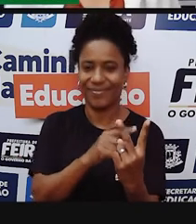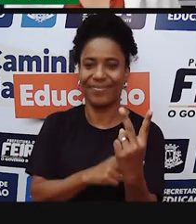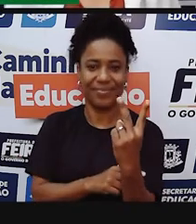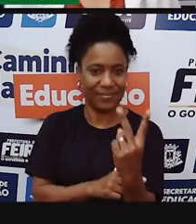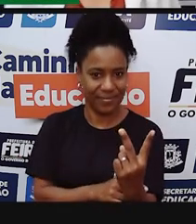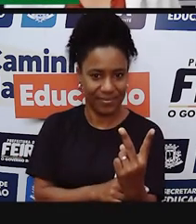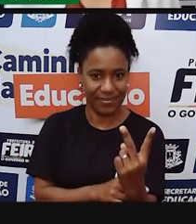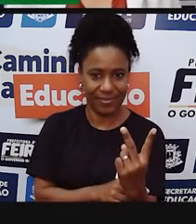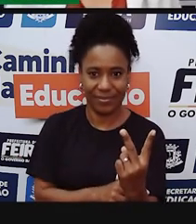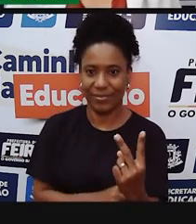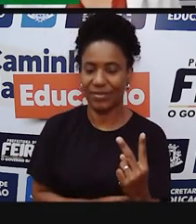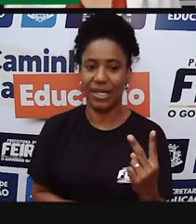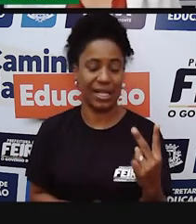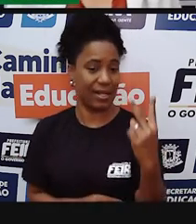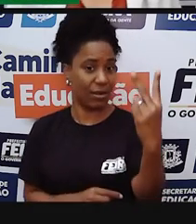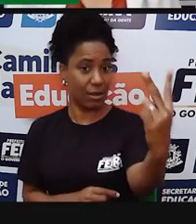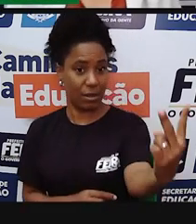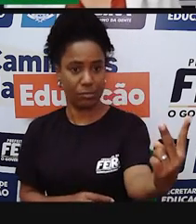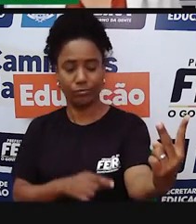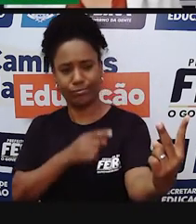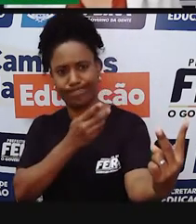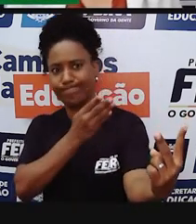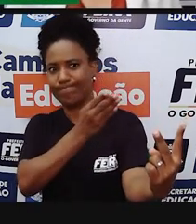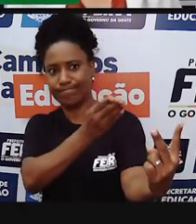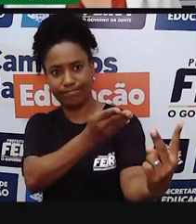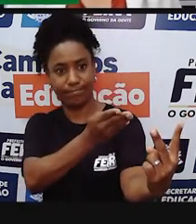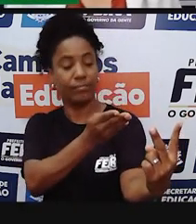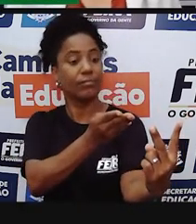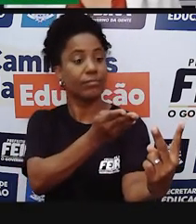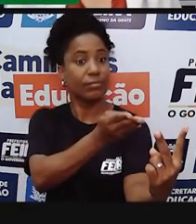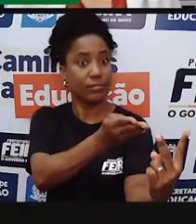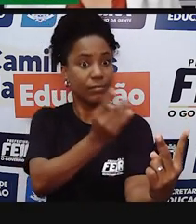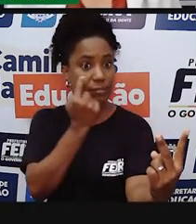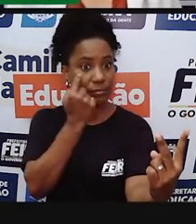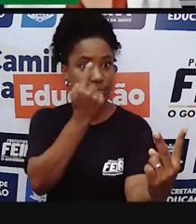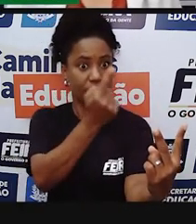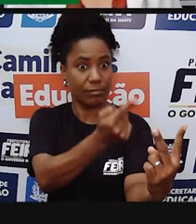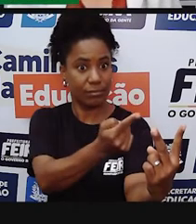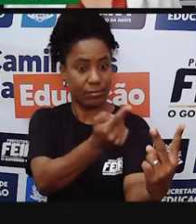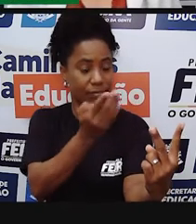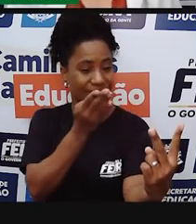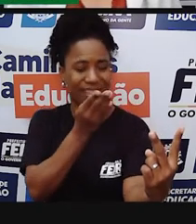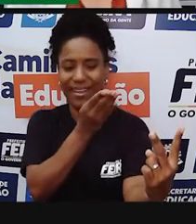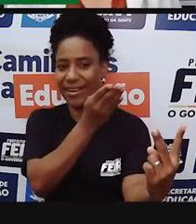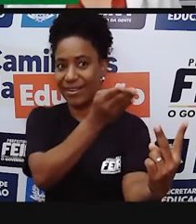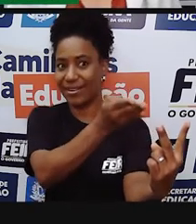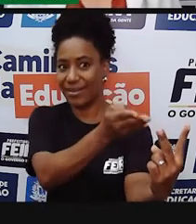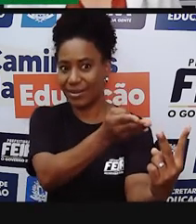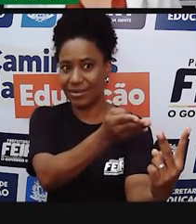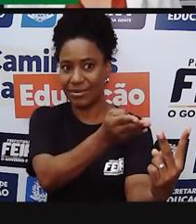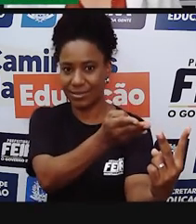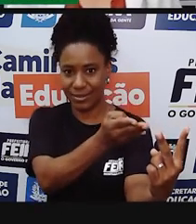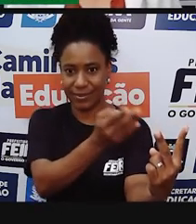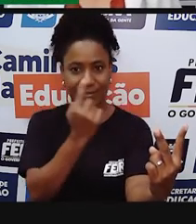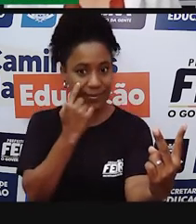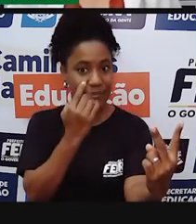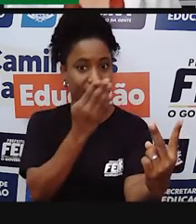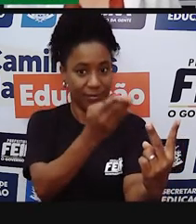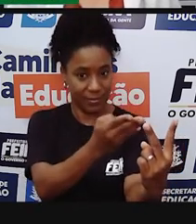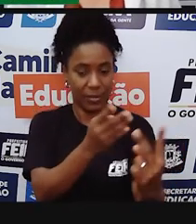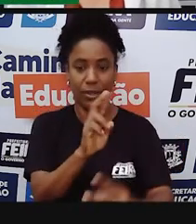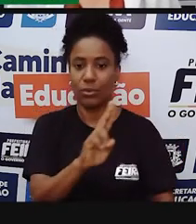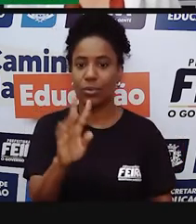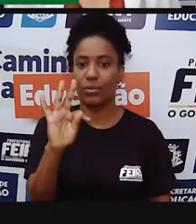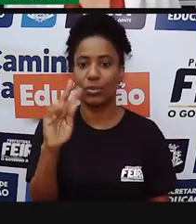também aqueles aqueles bonecos Então vai ser não use não